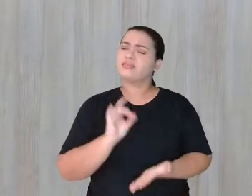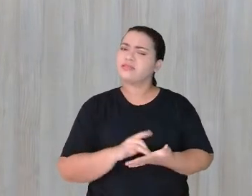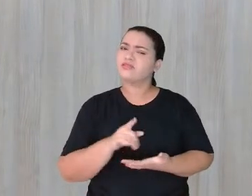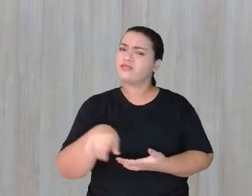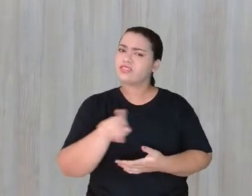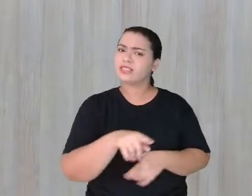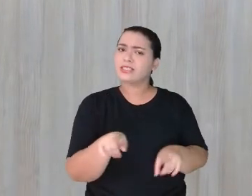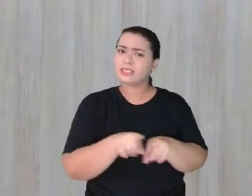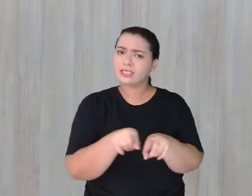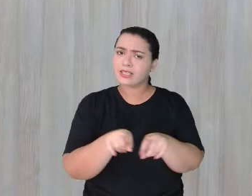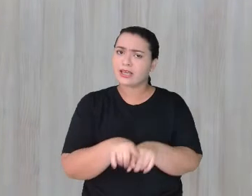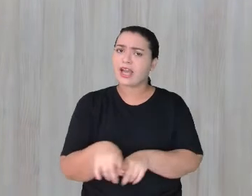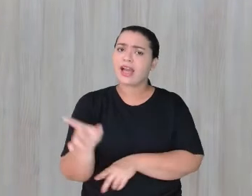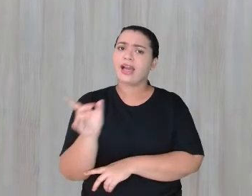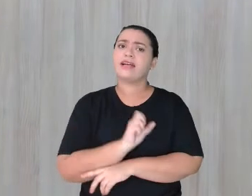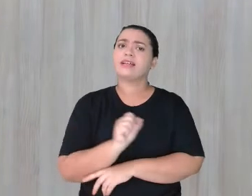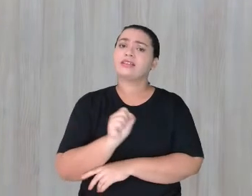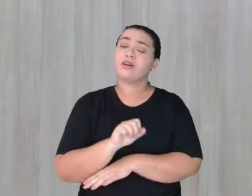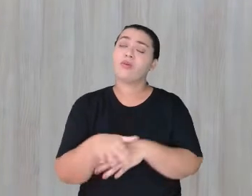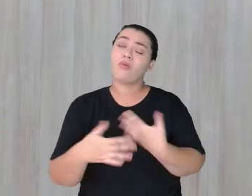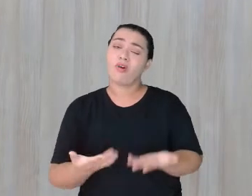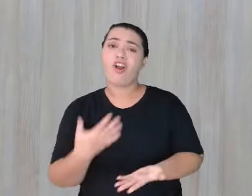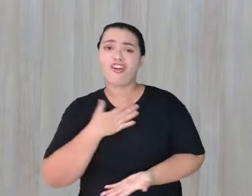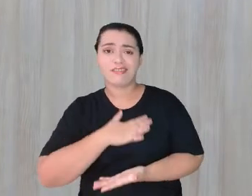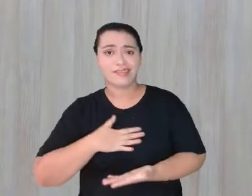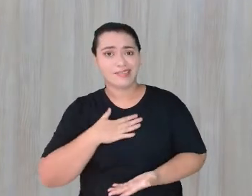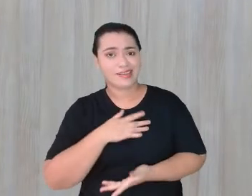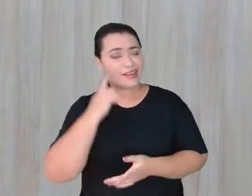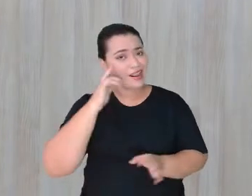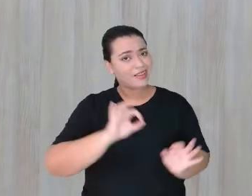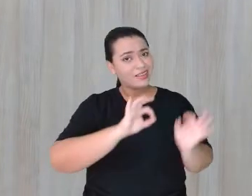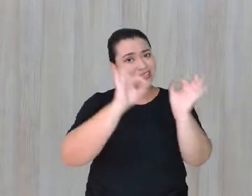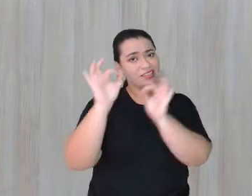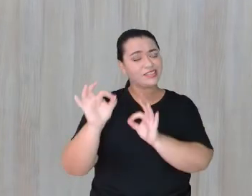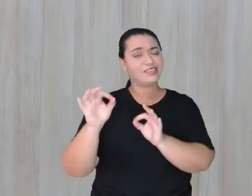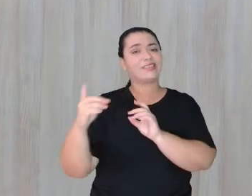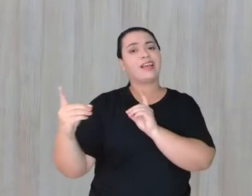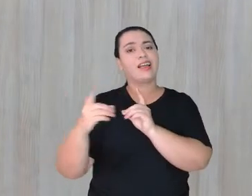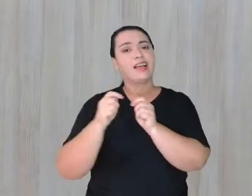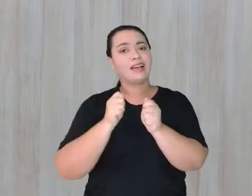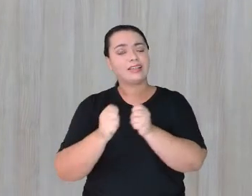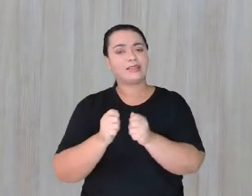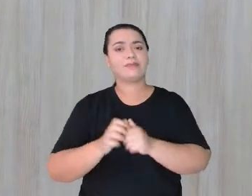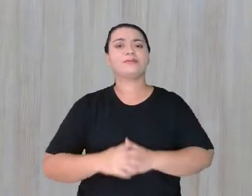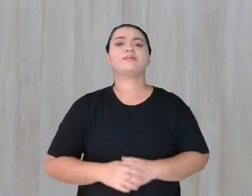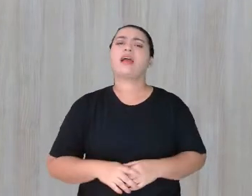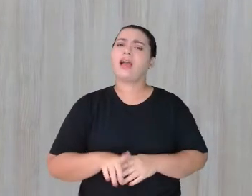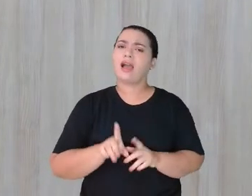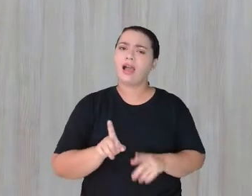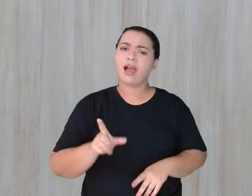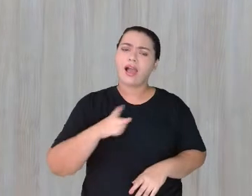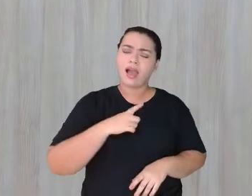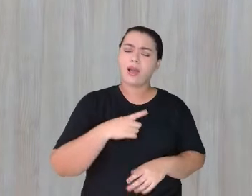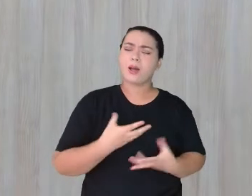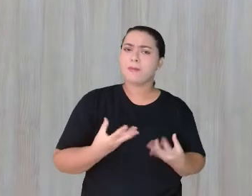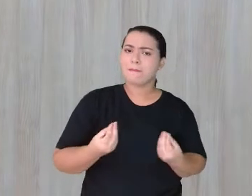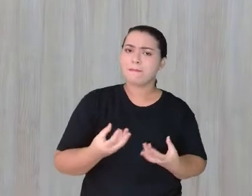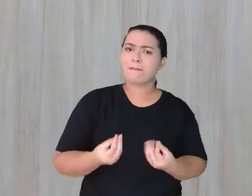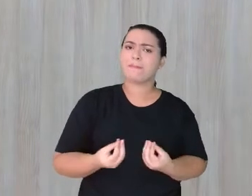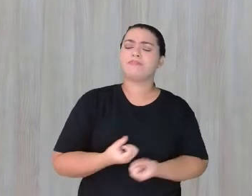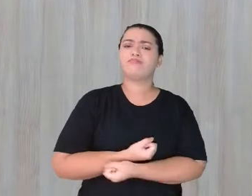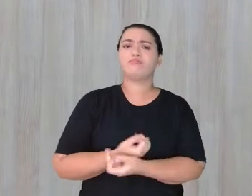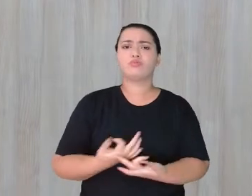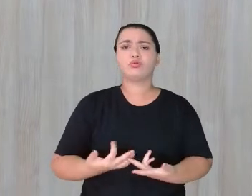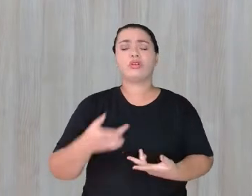também em casa aí gostariam bastante de assistir entrevistas, então tem muita coisa boa no